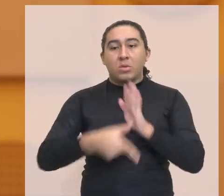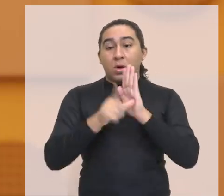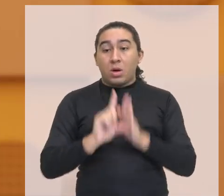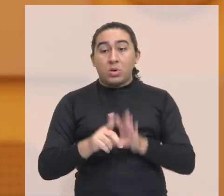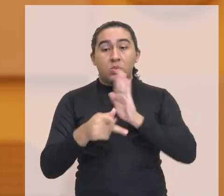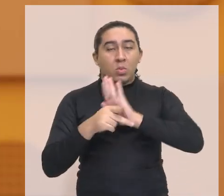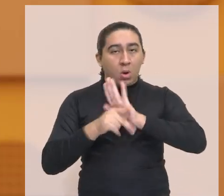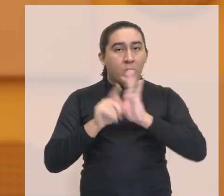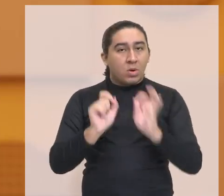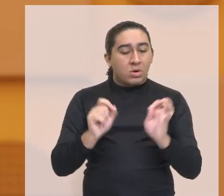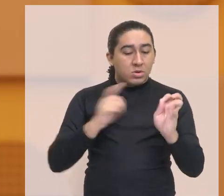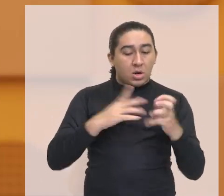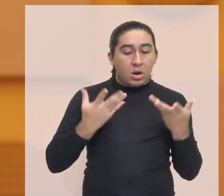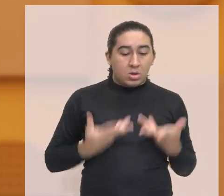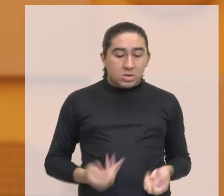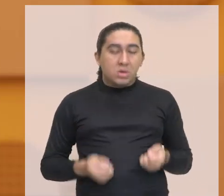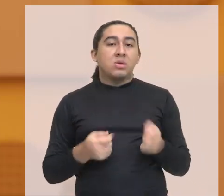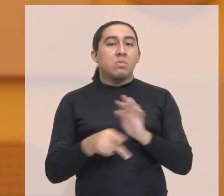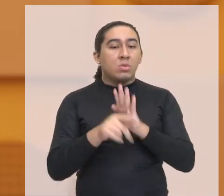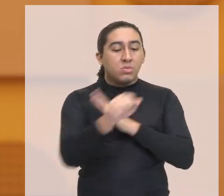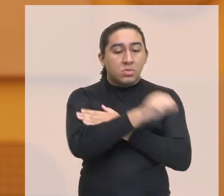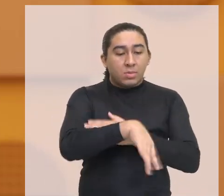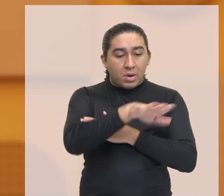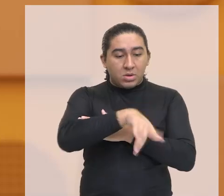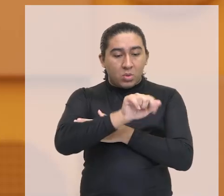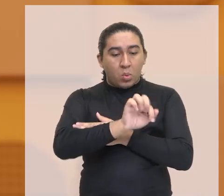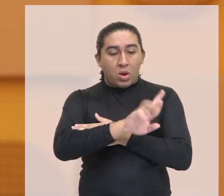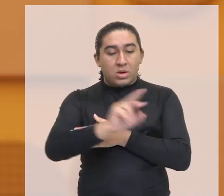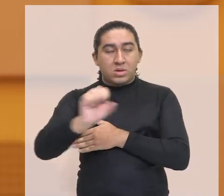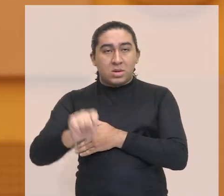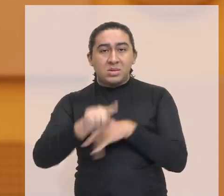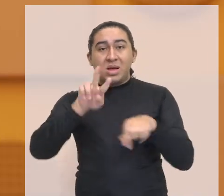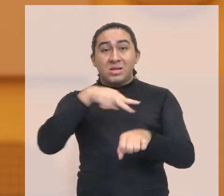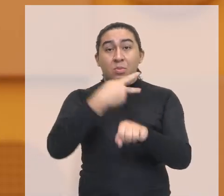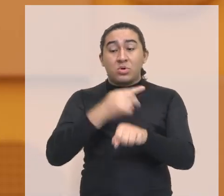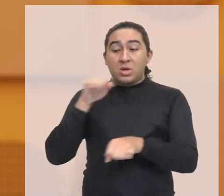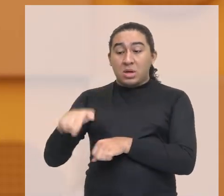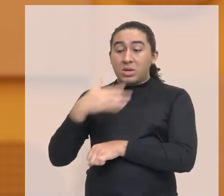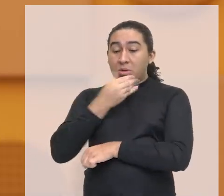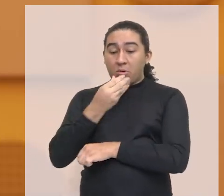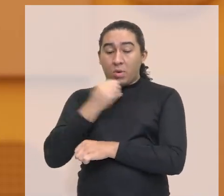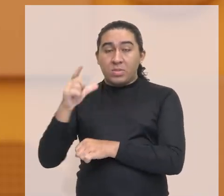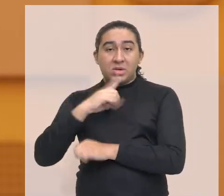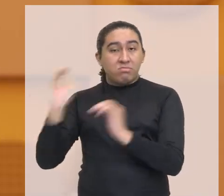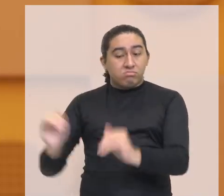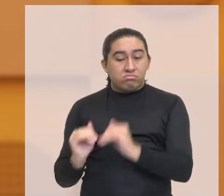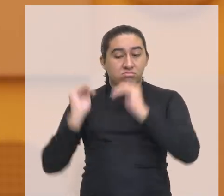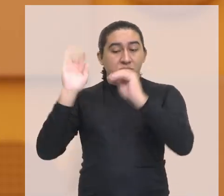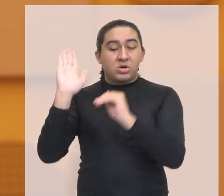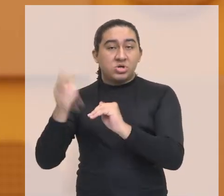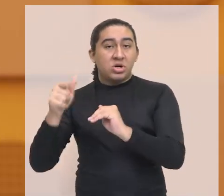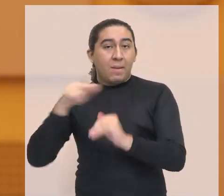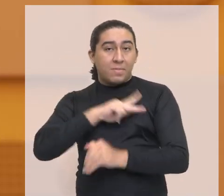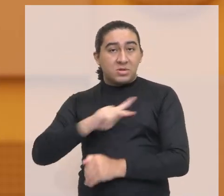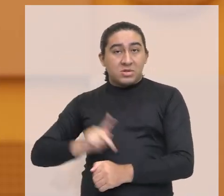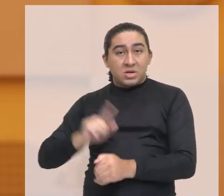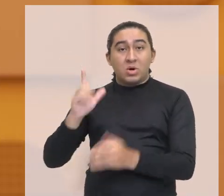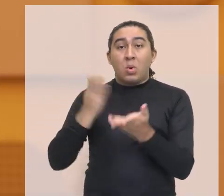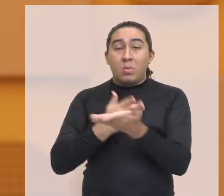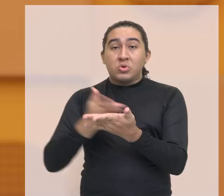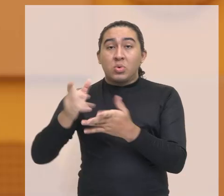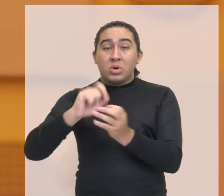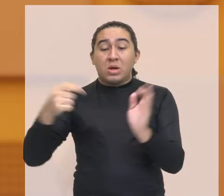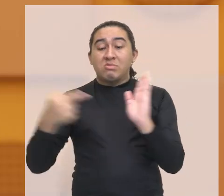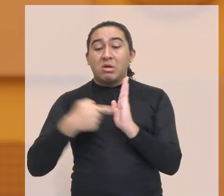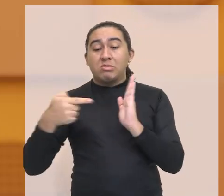ali orbitando em torno da União Soviética. E quando Nikita Khrushchev assumiu o poder, ele colocou a cabo o que